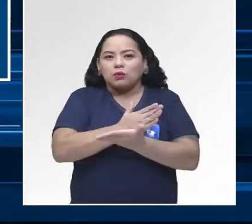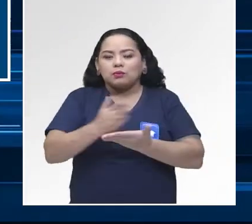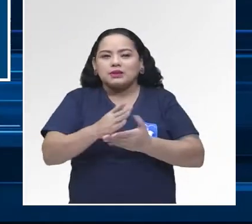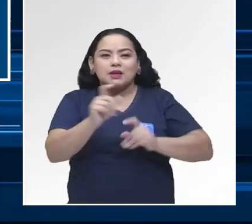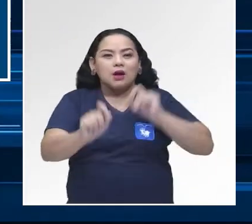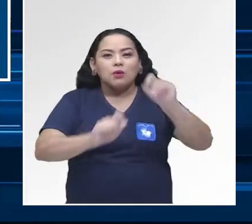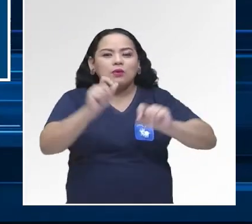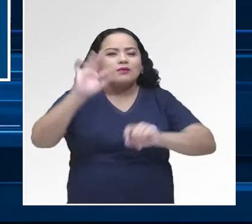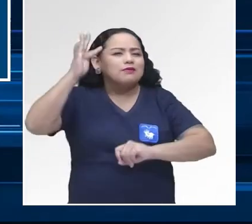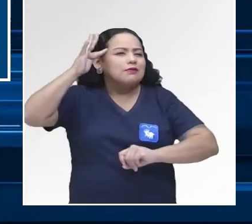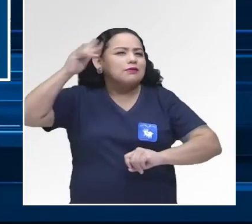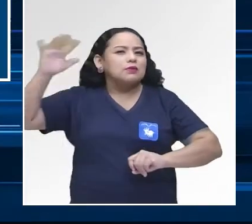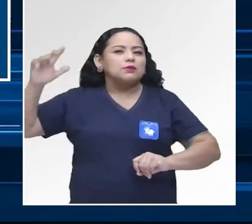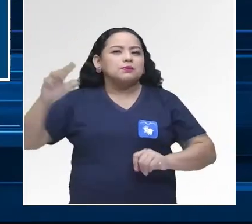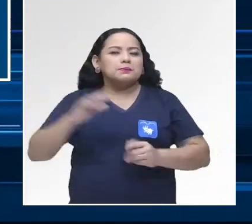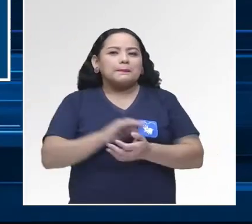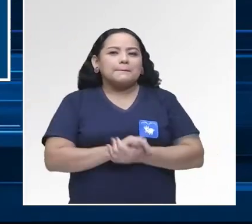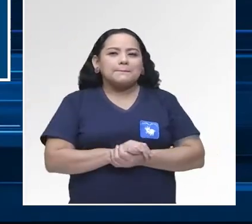é a filosofia.